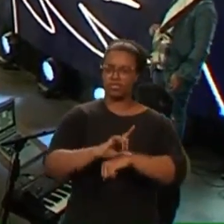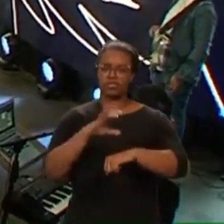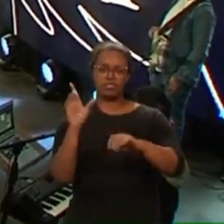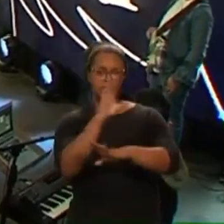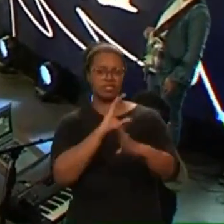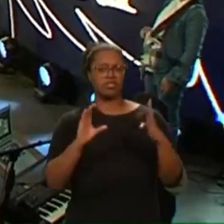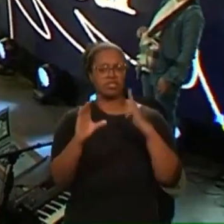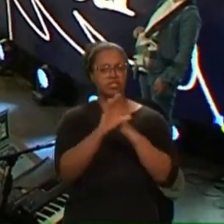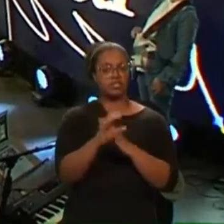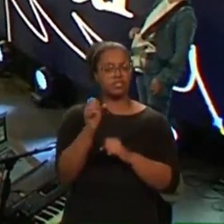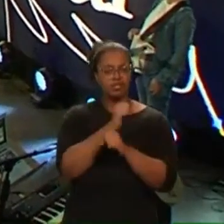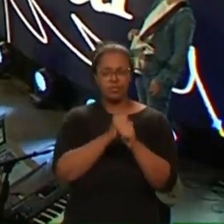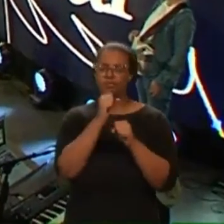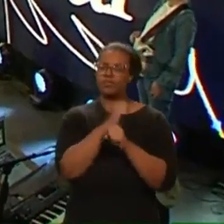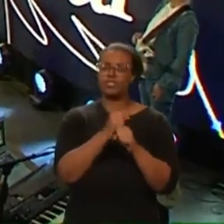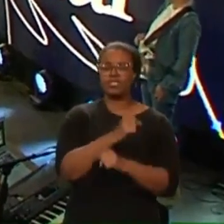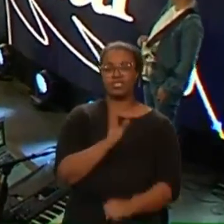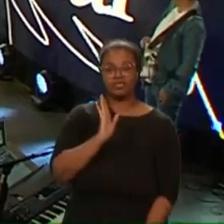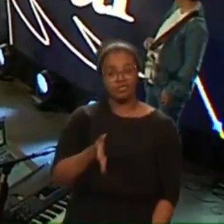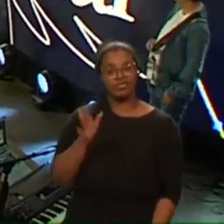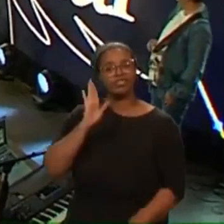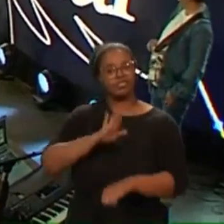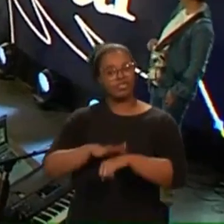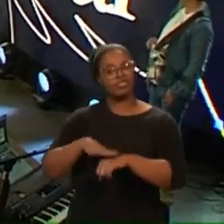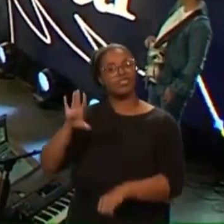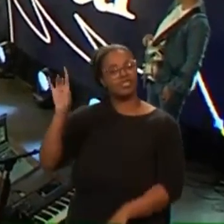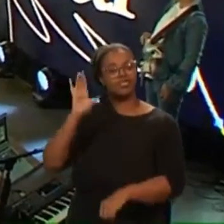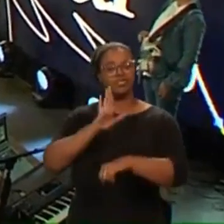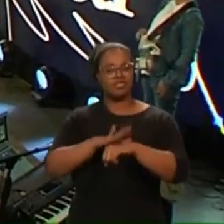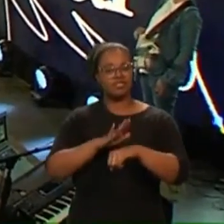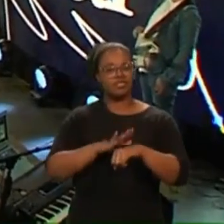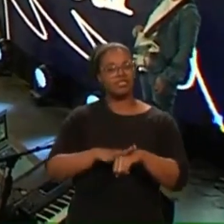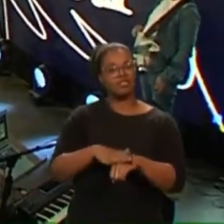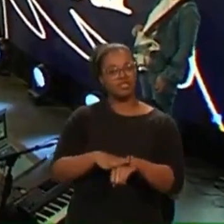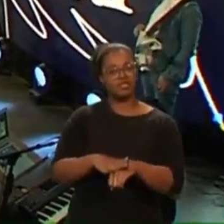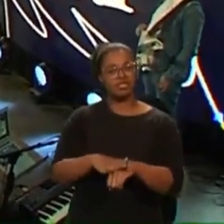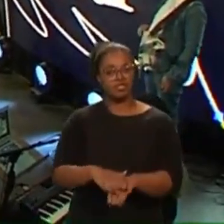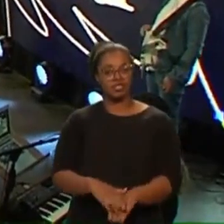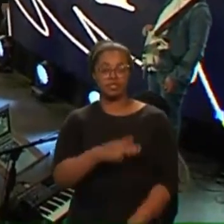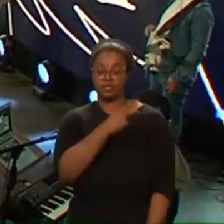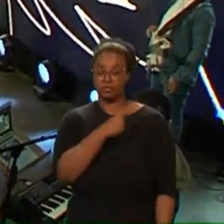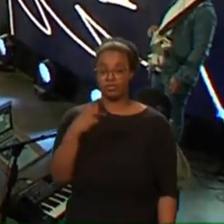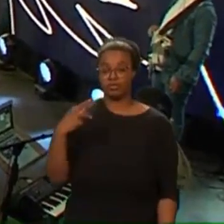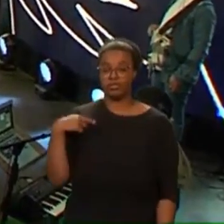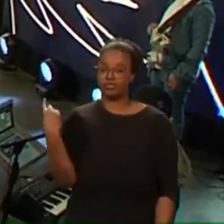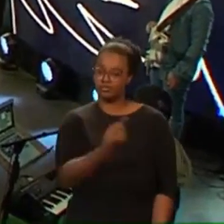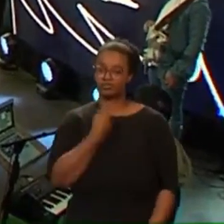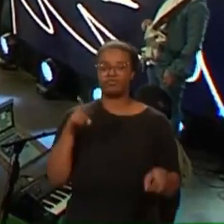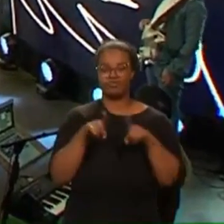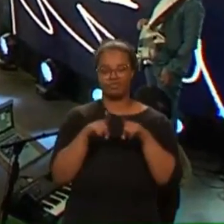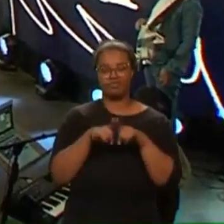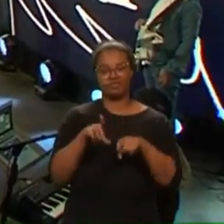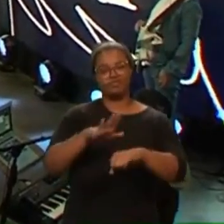todo todos esses anos Deus tem feito aqui nesse lugar por meio da vida dos nossos pastores nós assim o